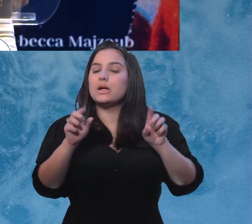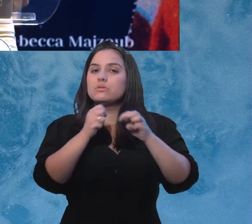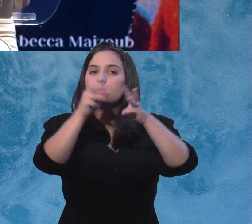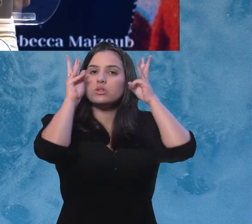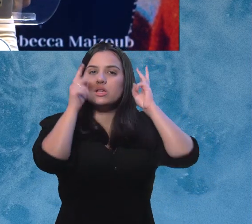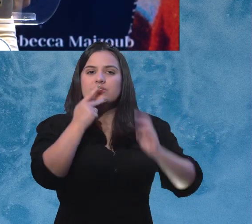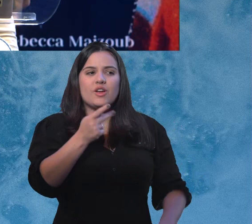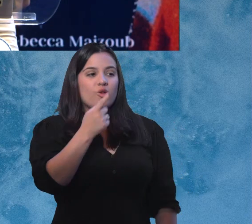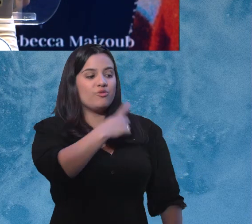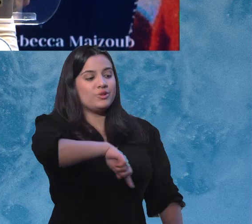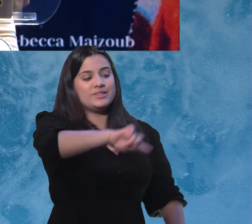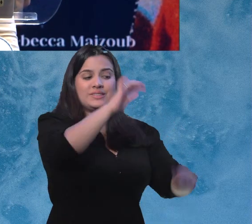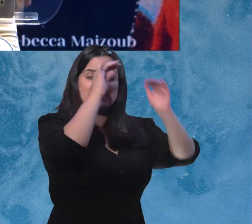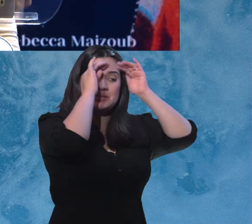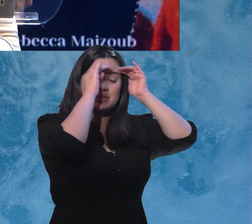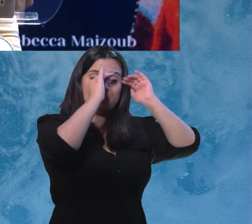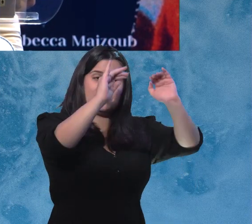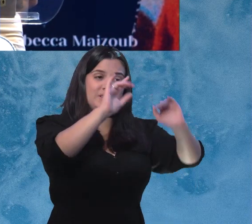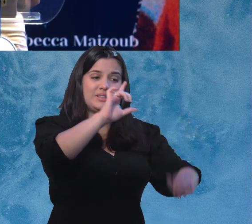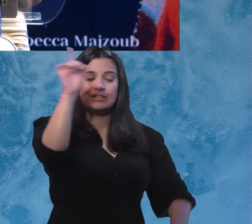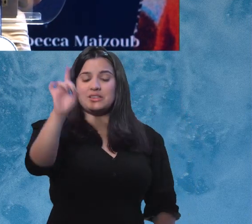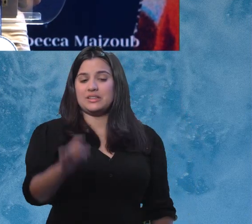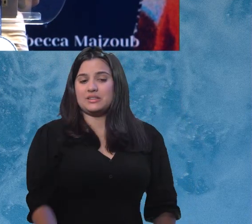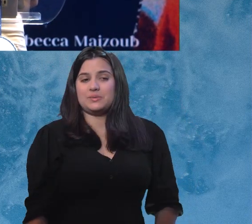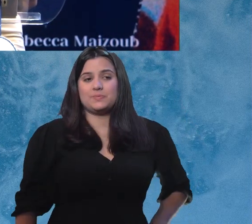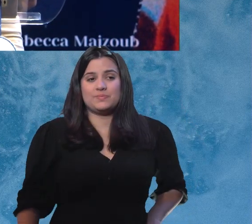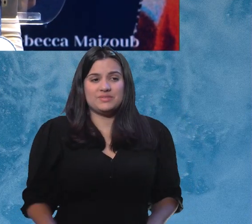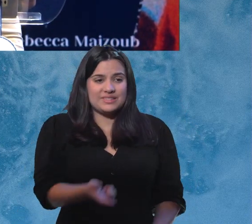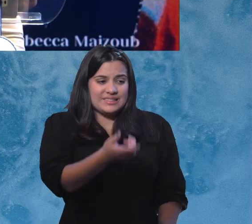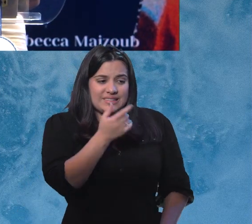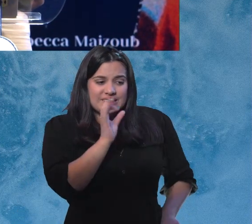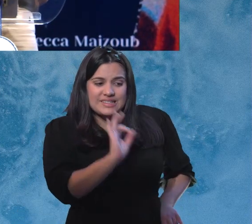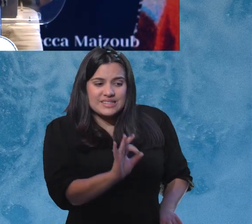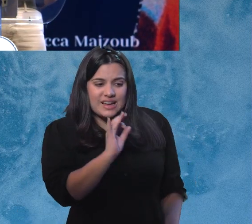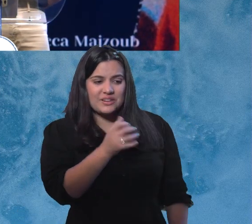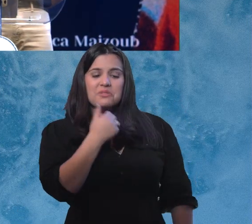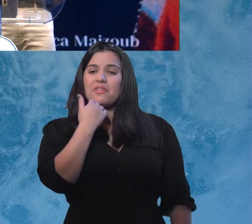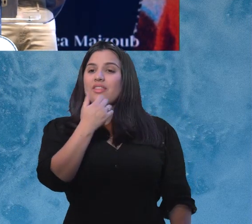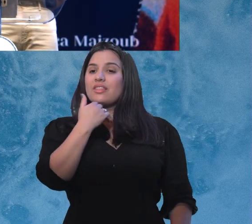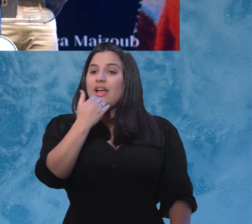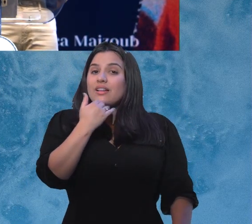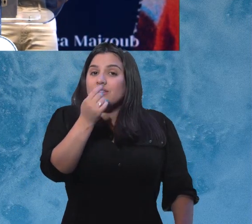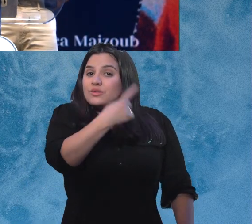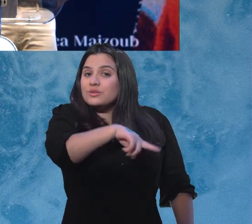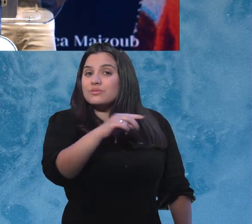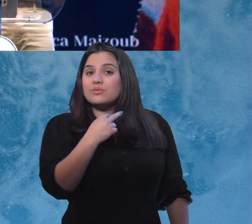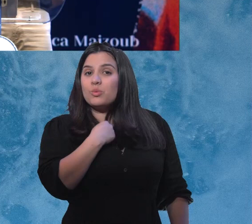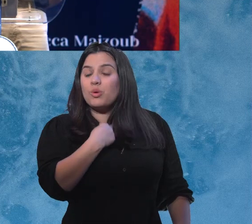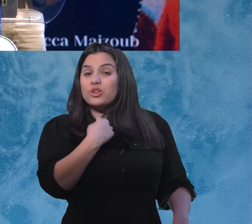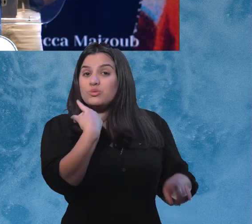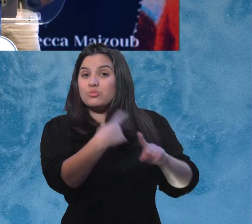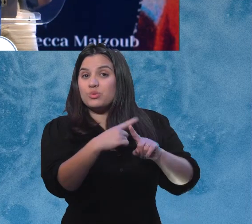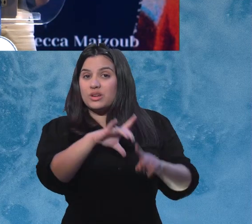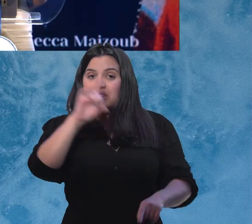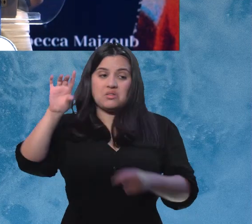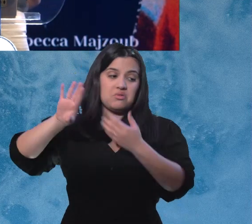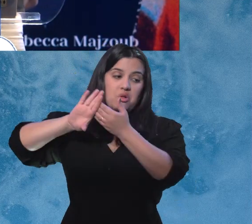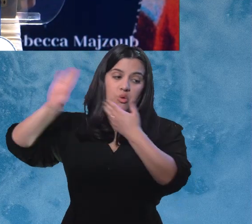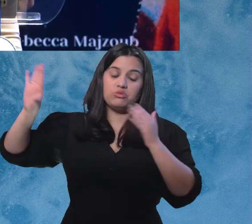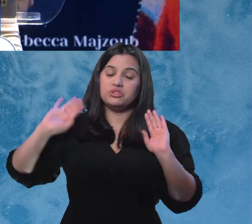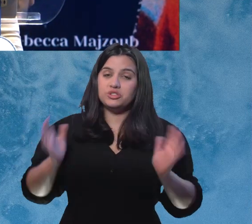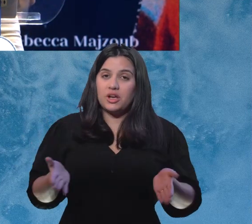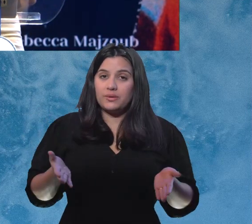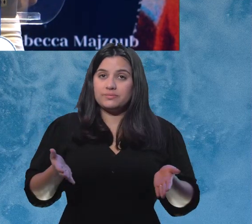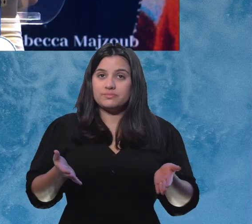desobedecem à ordem do Senhor? Isso não dará certo. Não subam para a terra agora, pois o Senhor não estará com vocês. Seus inimigos